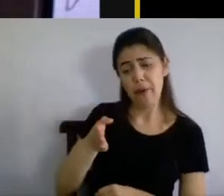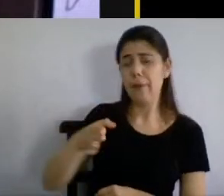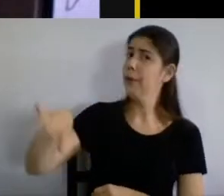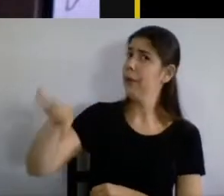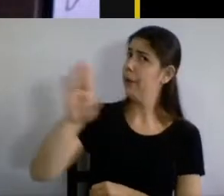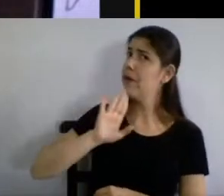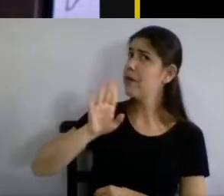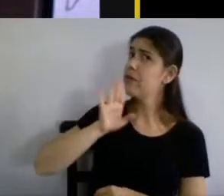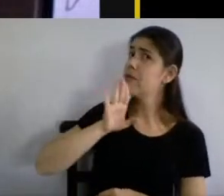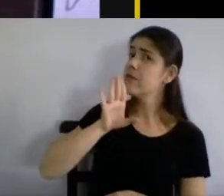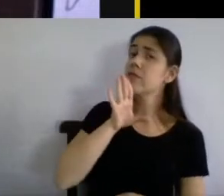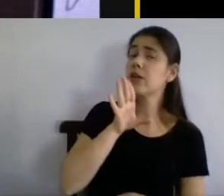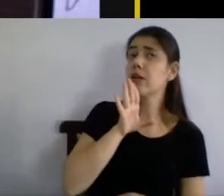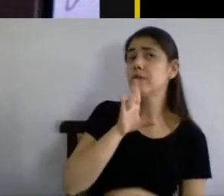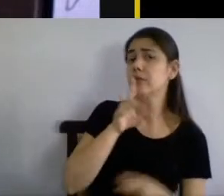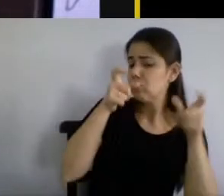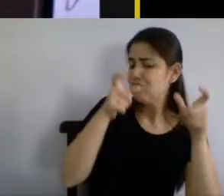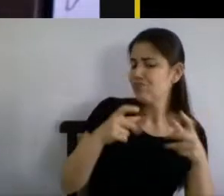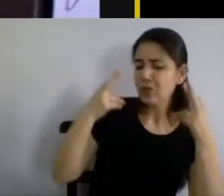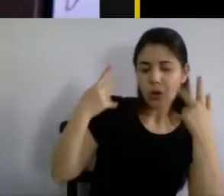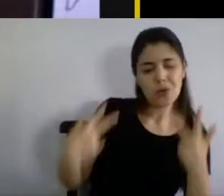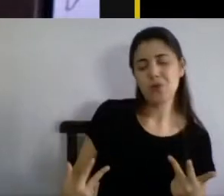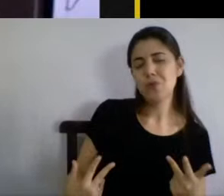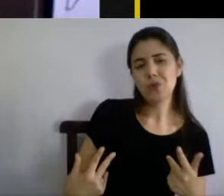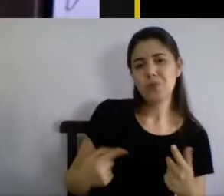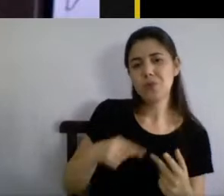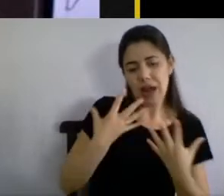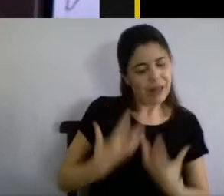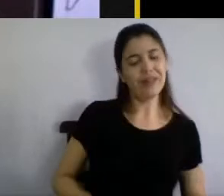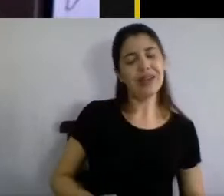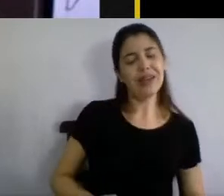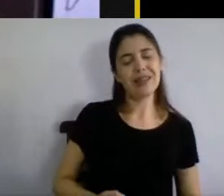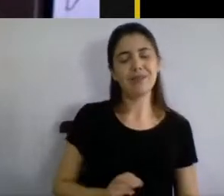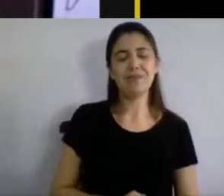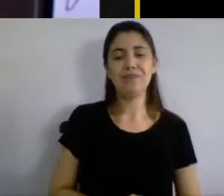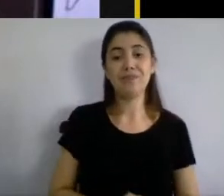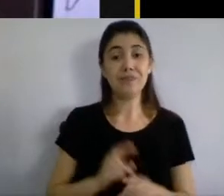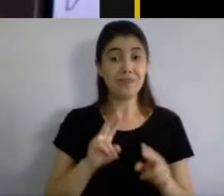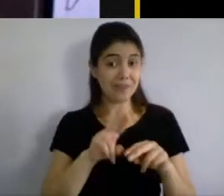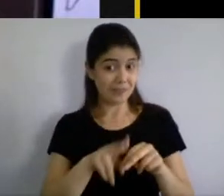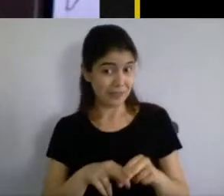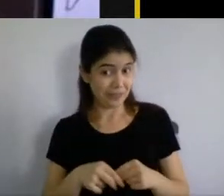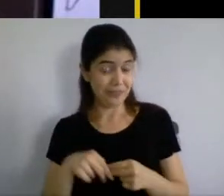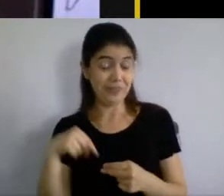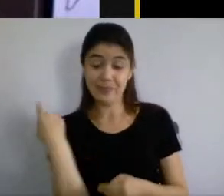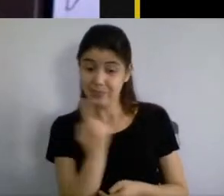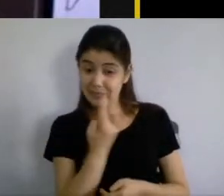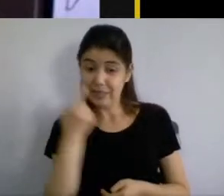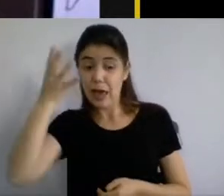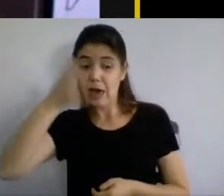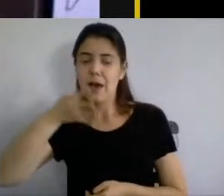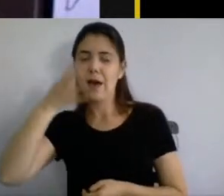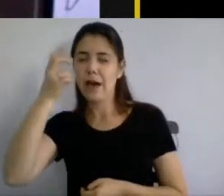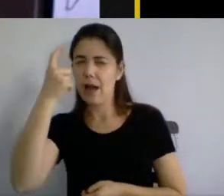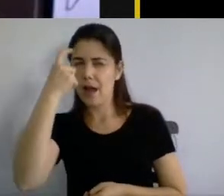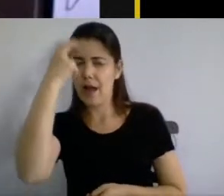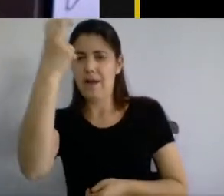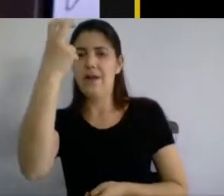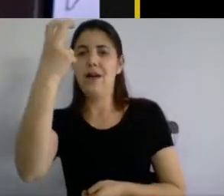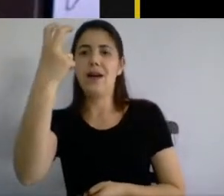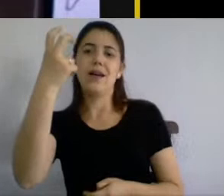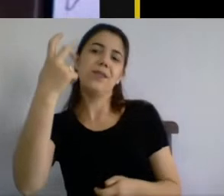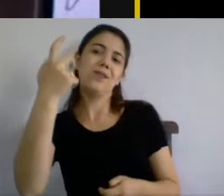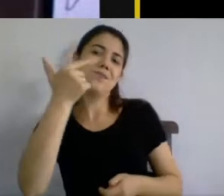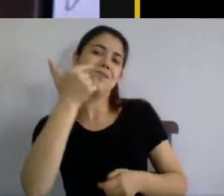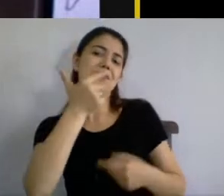que ele já conhece. E por isso a gente, como um orador esperto, a gente reproduz os lugares que